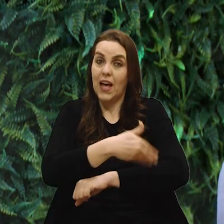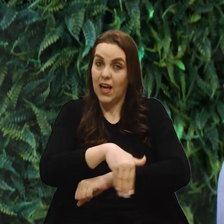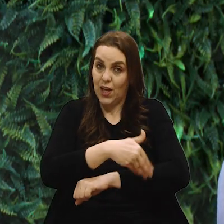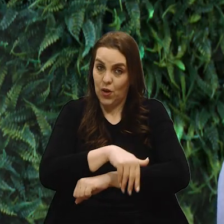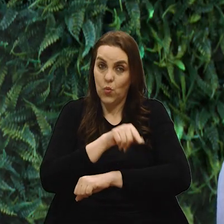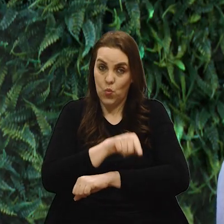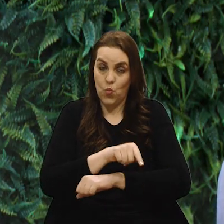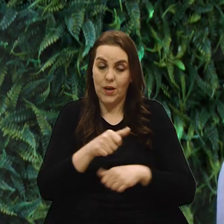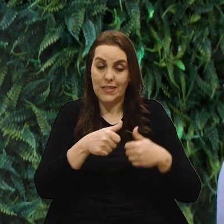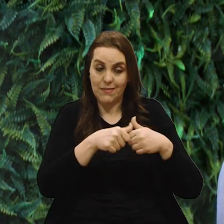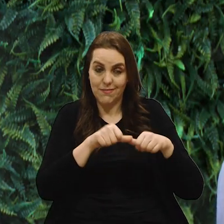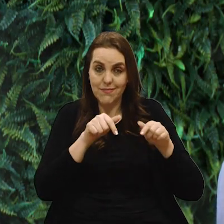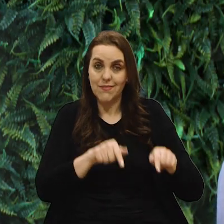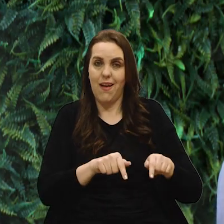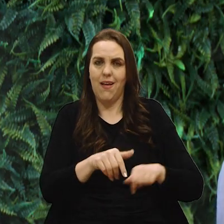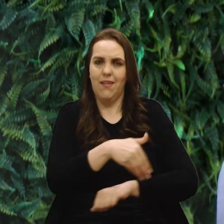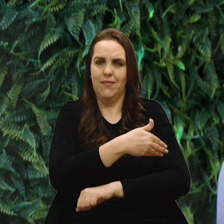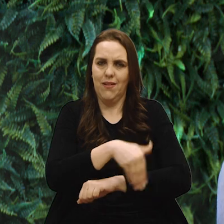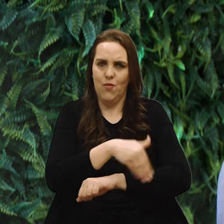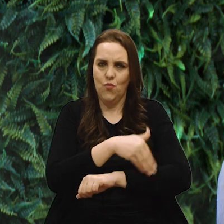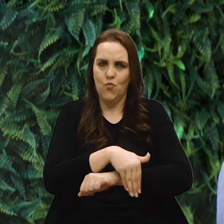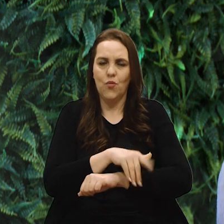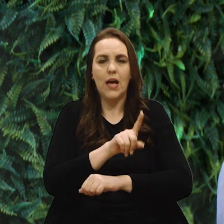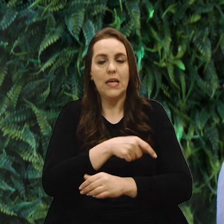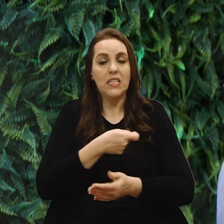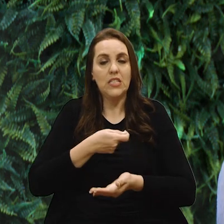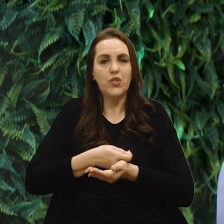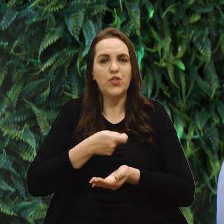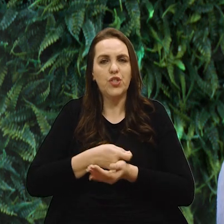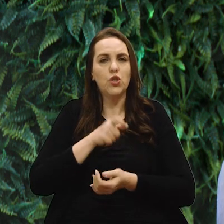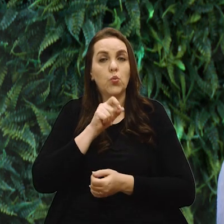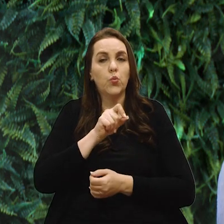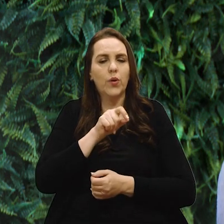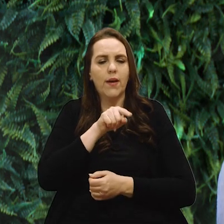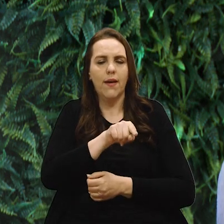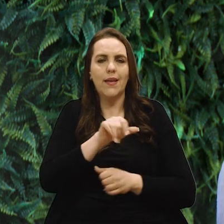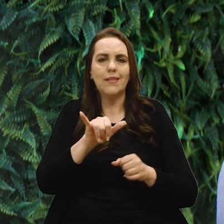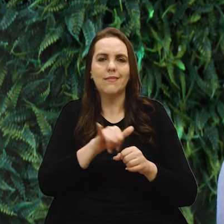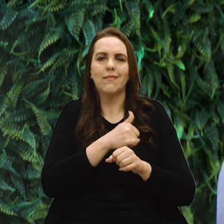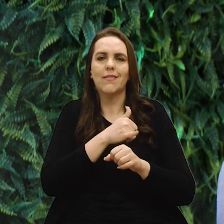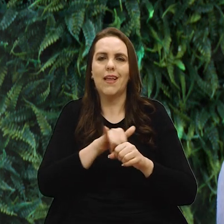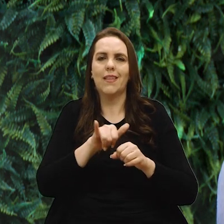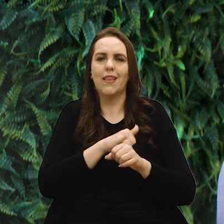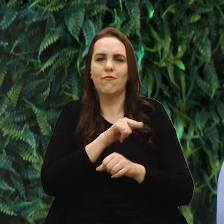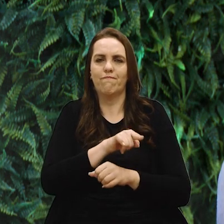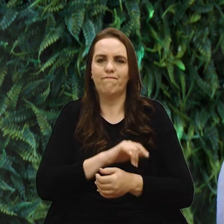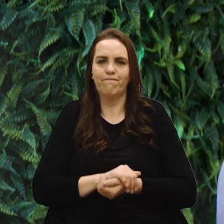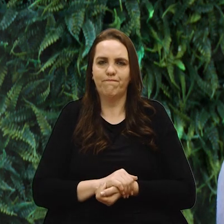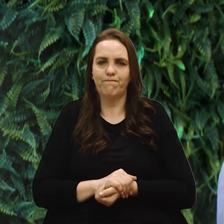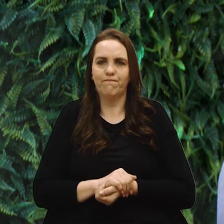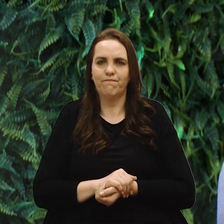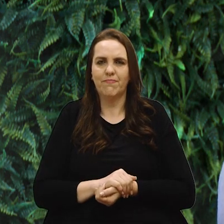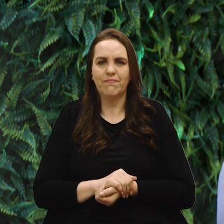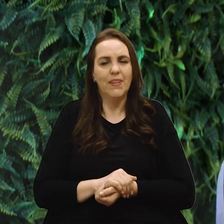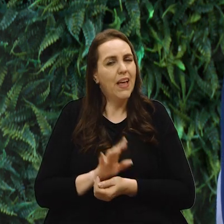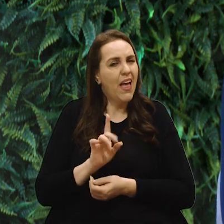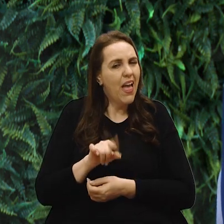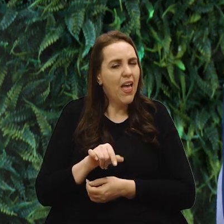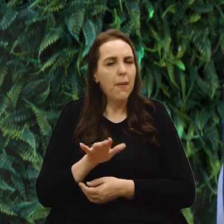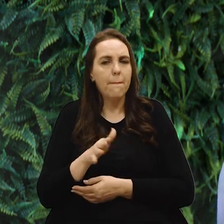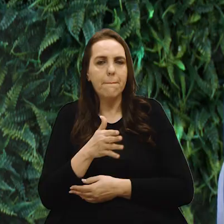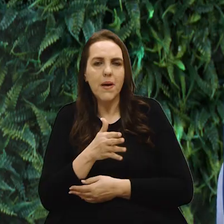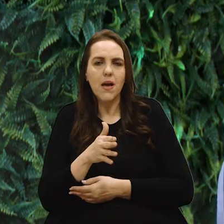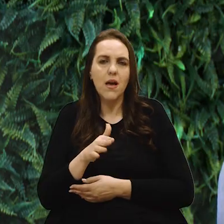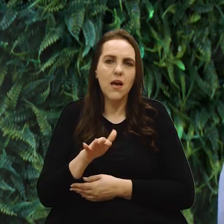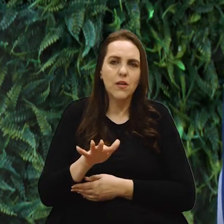rua, tá? Ela vai exigir do sujeito estratégias, tá? Acho que isso é mais ou